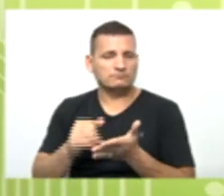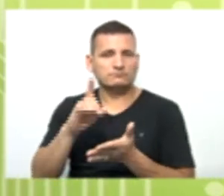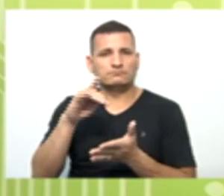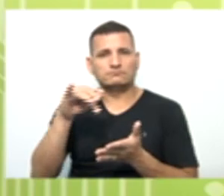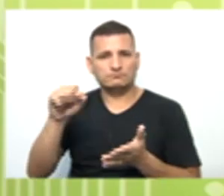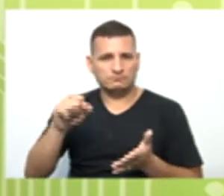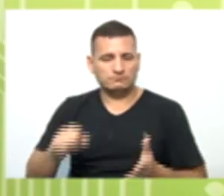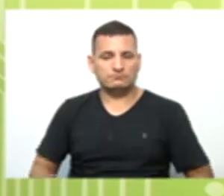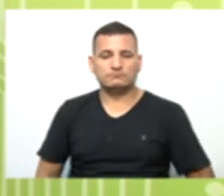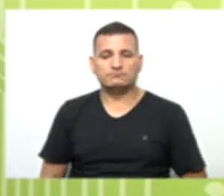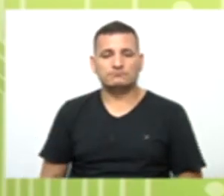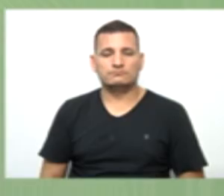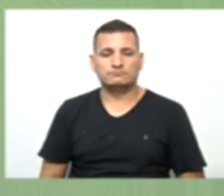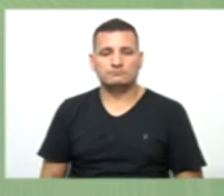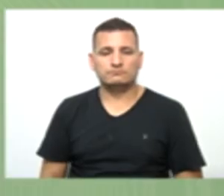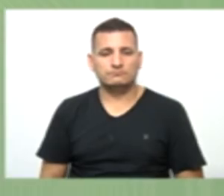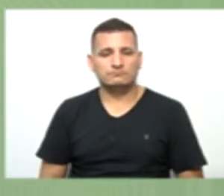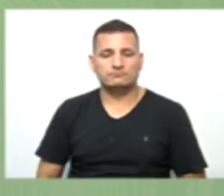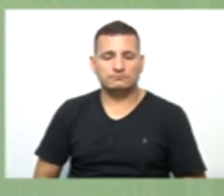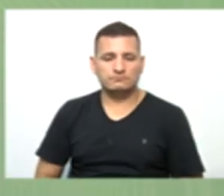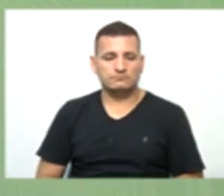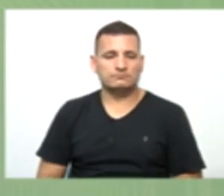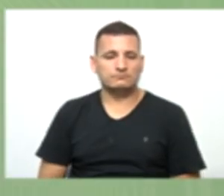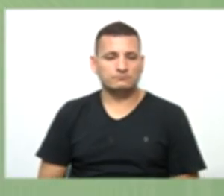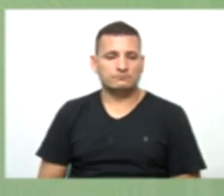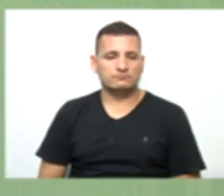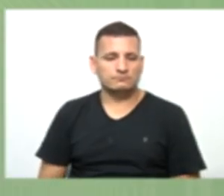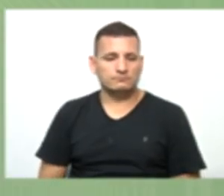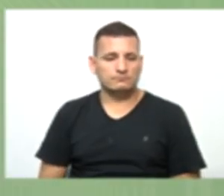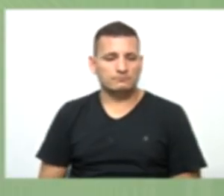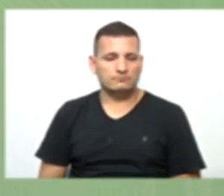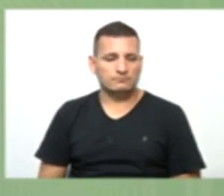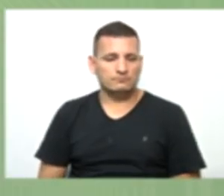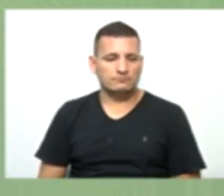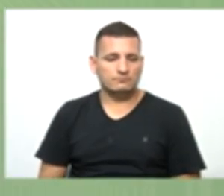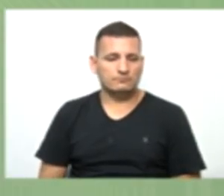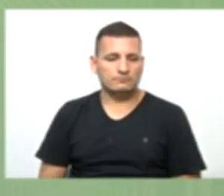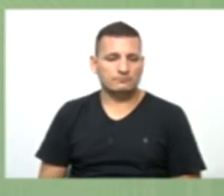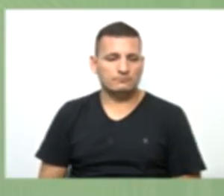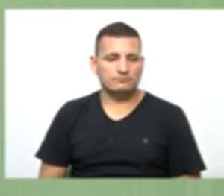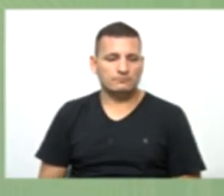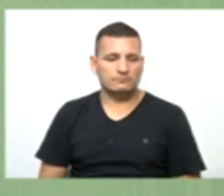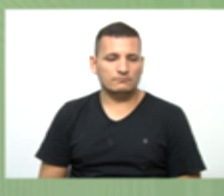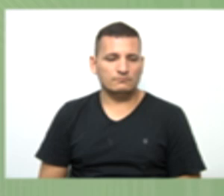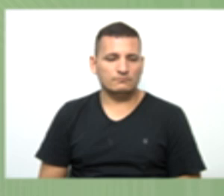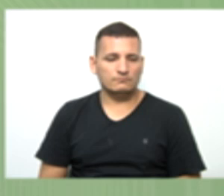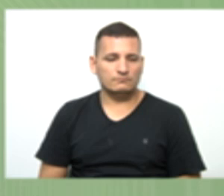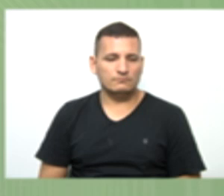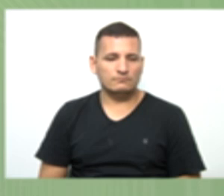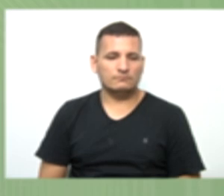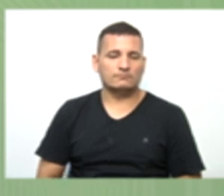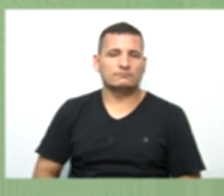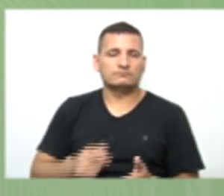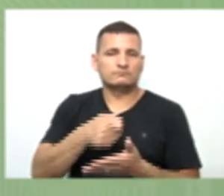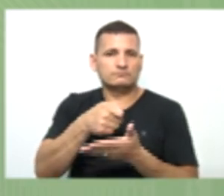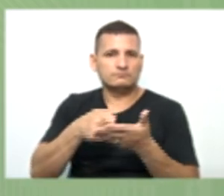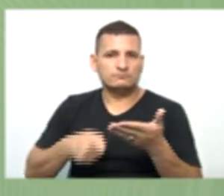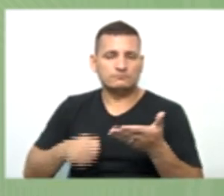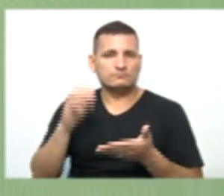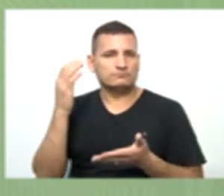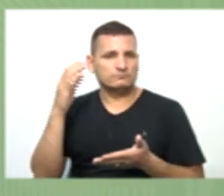tá? Seguindo, então, na redação científica, para o projeto de pesquisa,